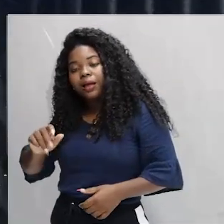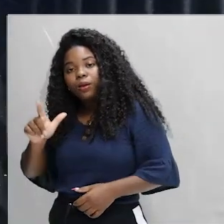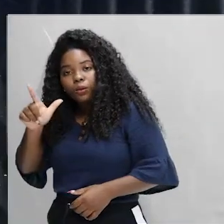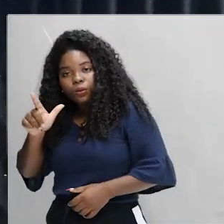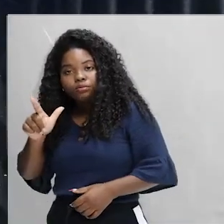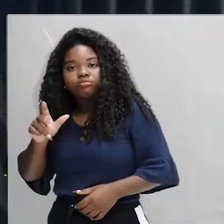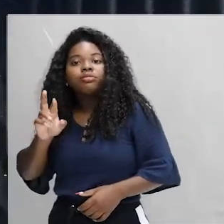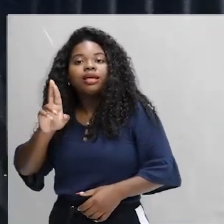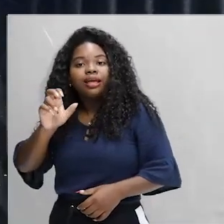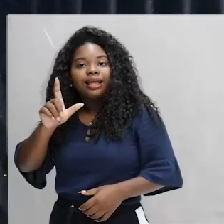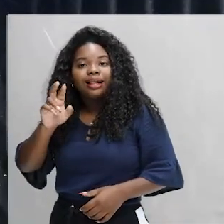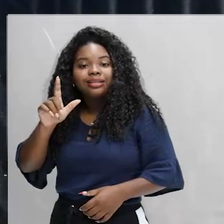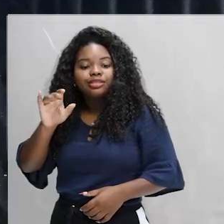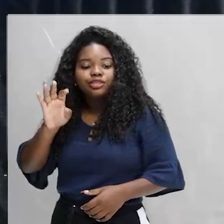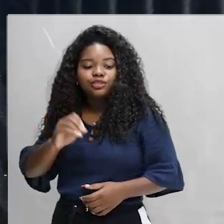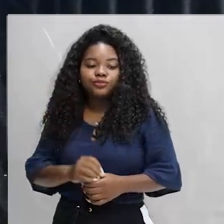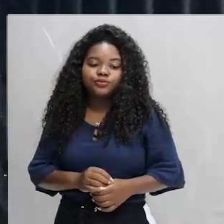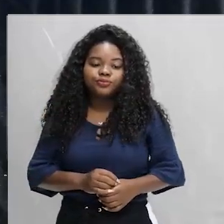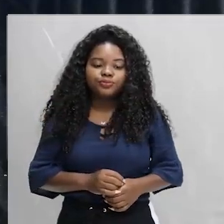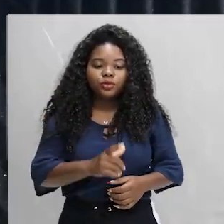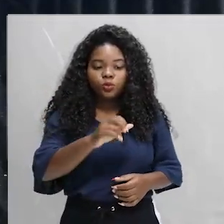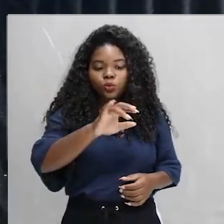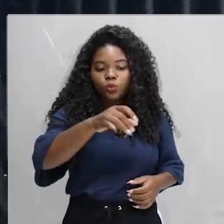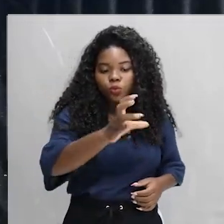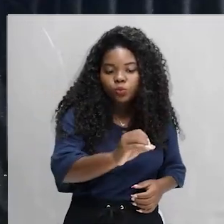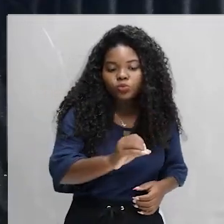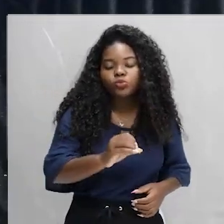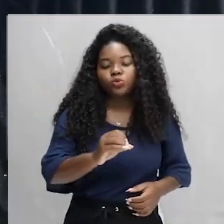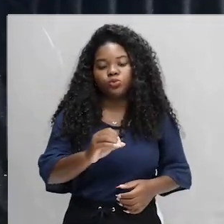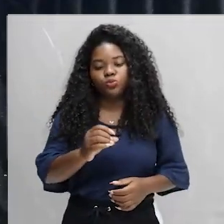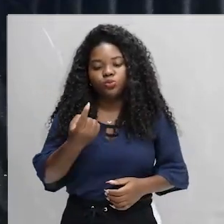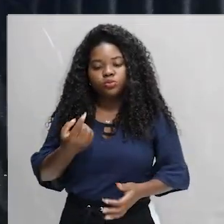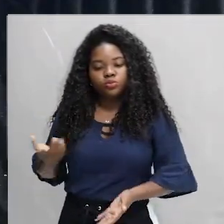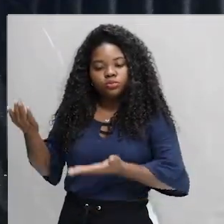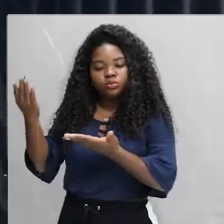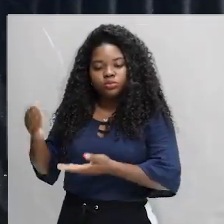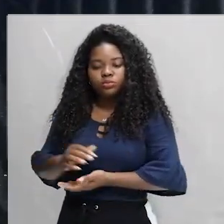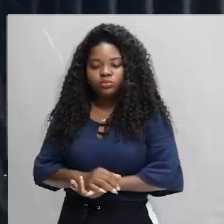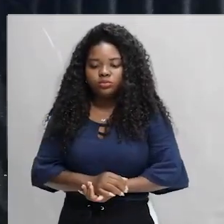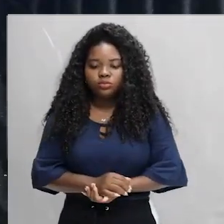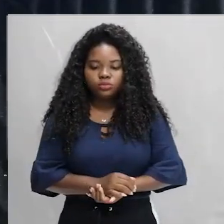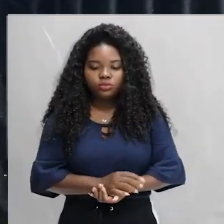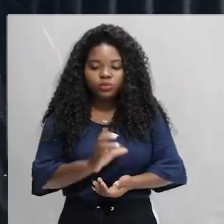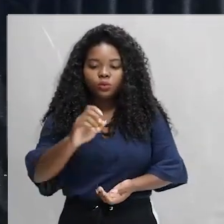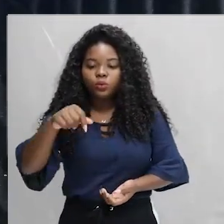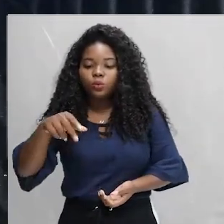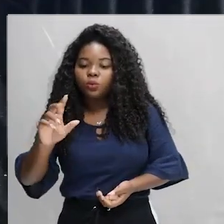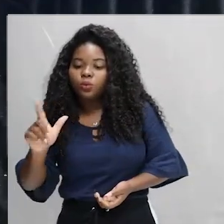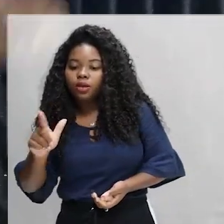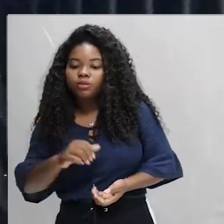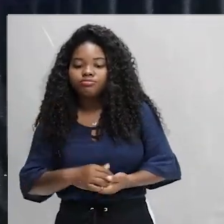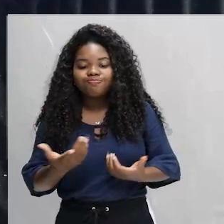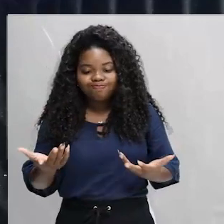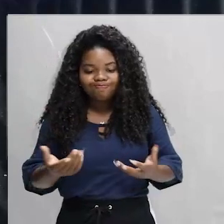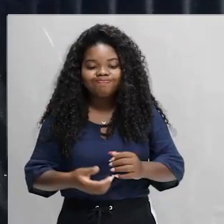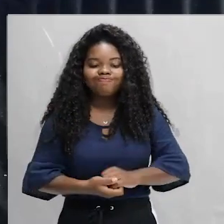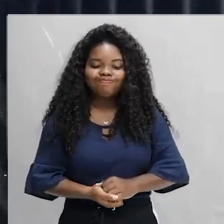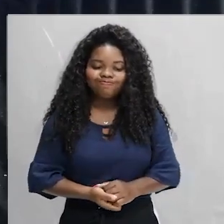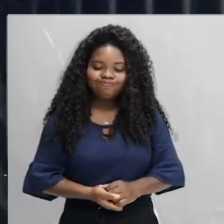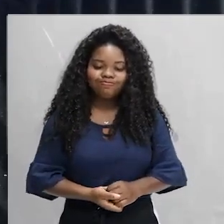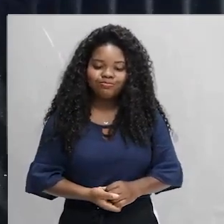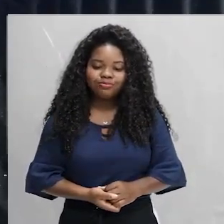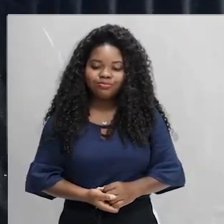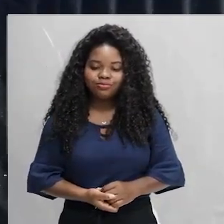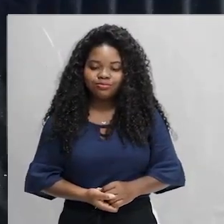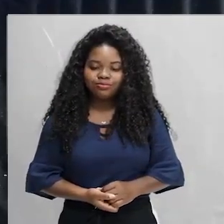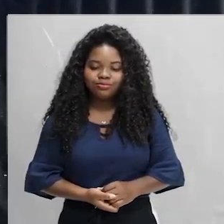pronome relativo. Cujo, cujas, humorista, cuja missão, o humorista, o qual a missão é entreter pessoa, não deve ser mais um